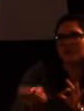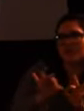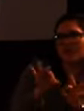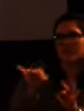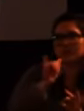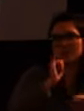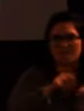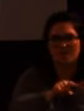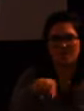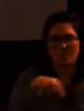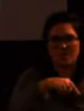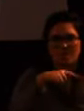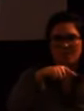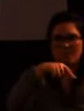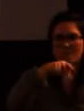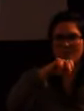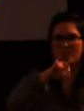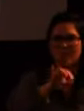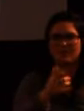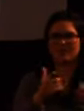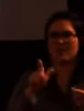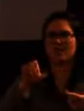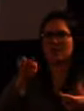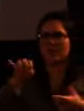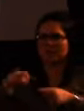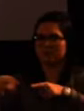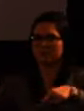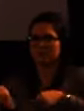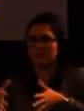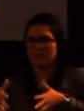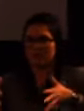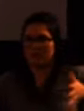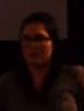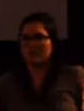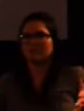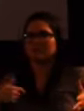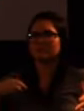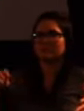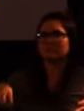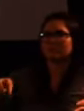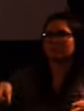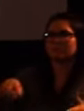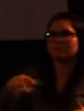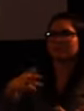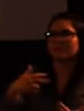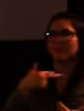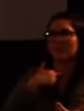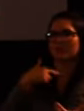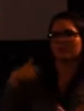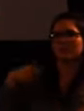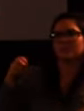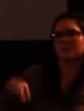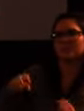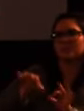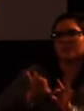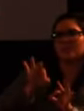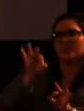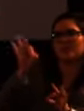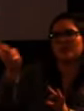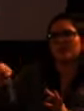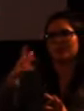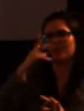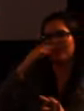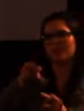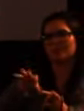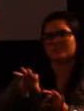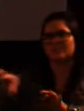muito grandes, lotes muito grandes, geram empreendimentos que ocupam grandes espaços e que se acabam segregando